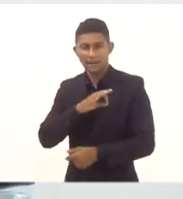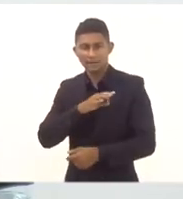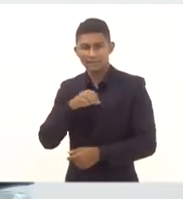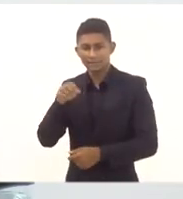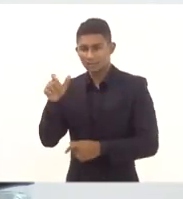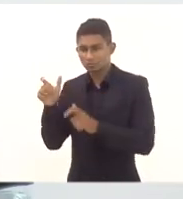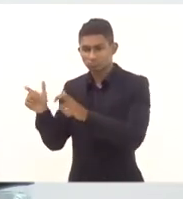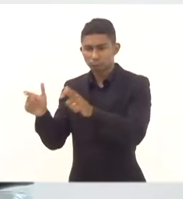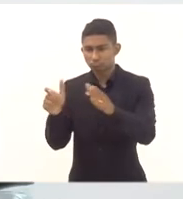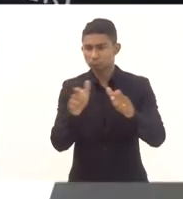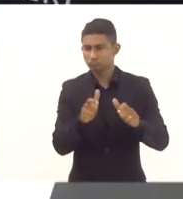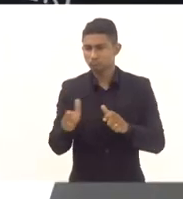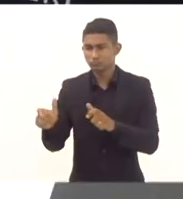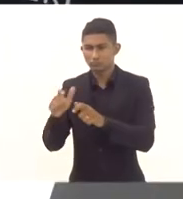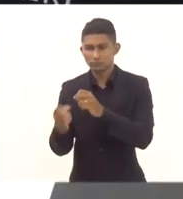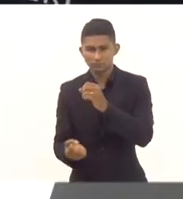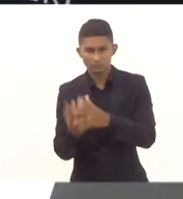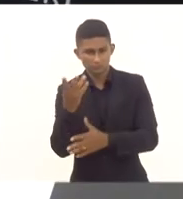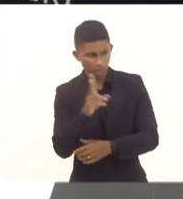territórios